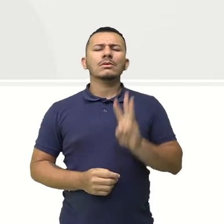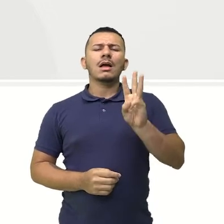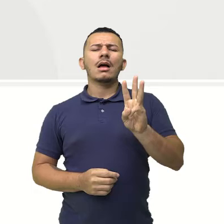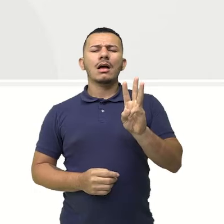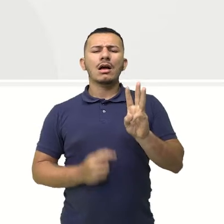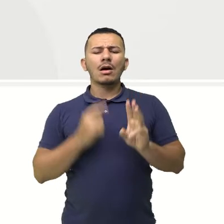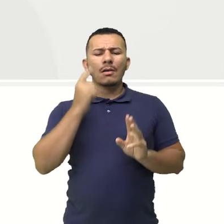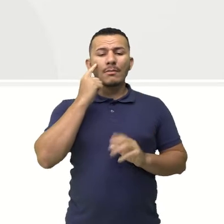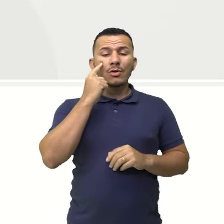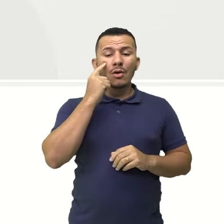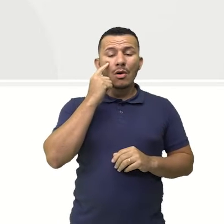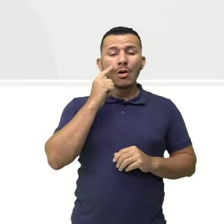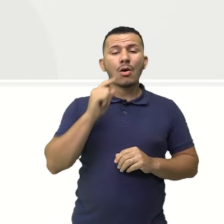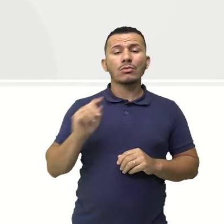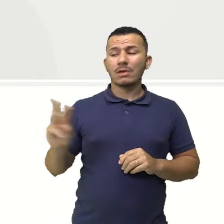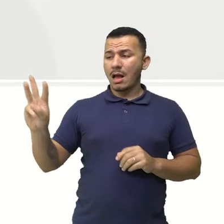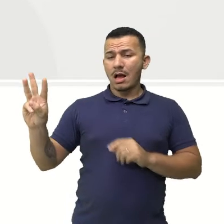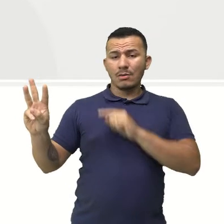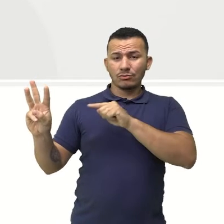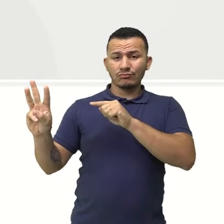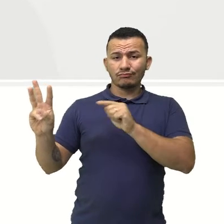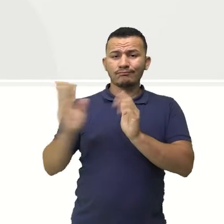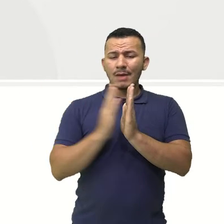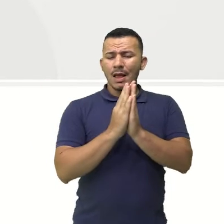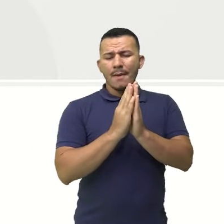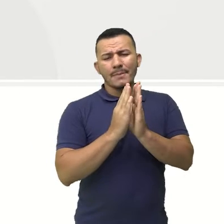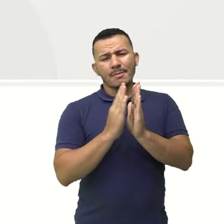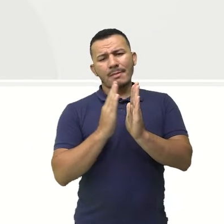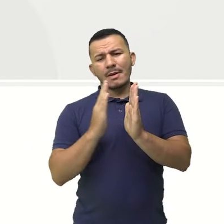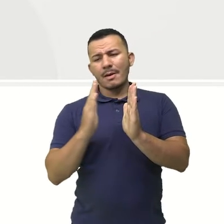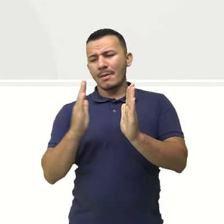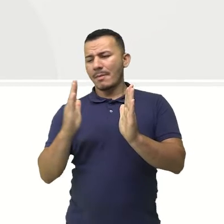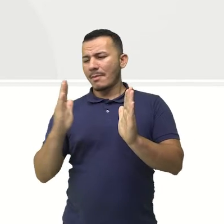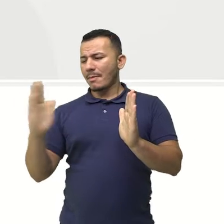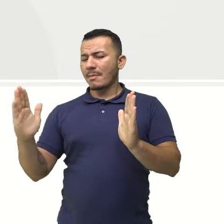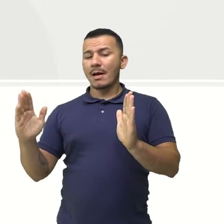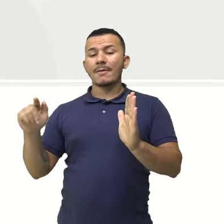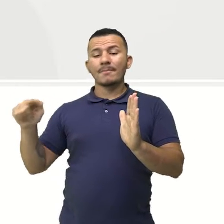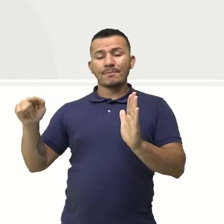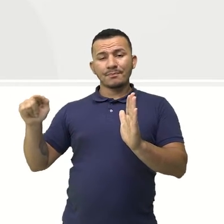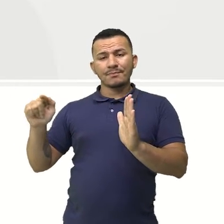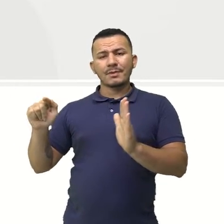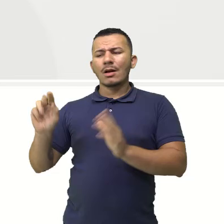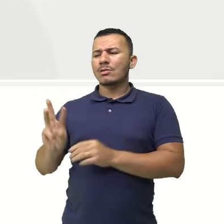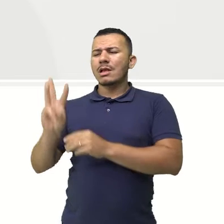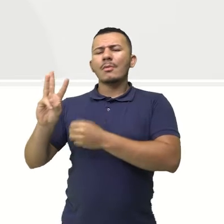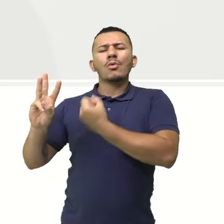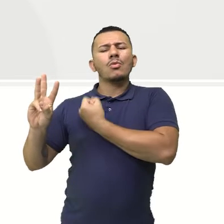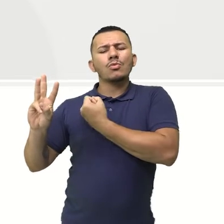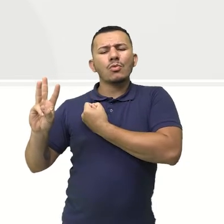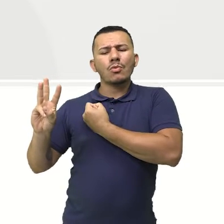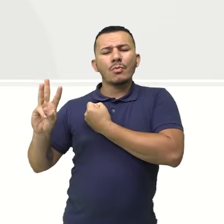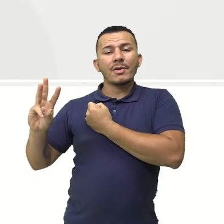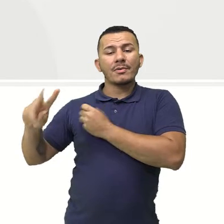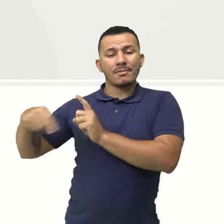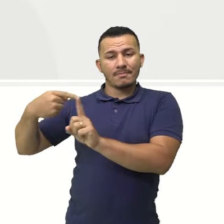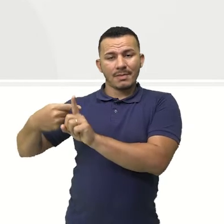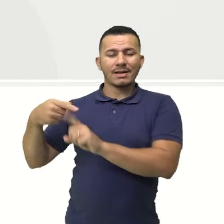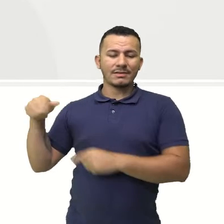você percorre. Olha onde está o ponto W. O ponto W, então, corresponde a